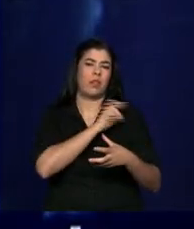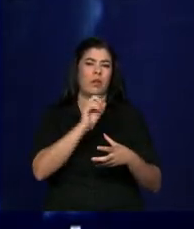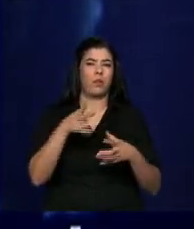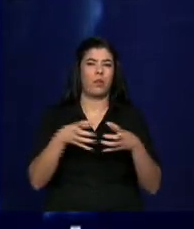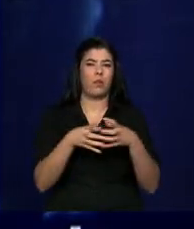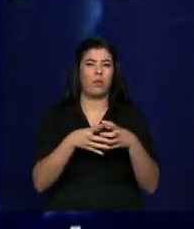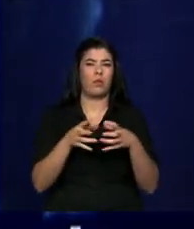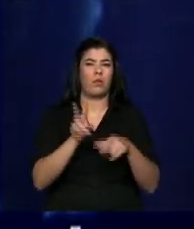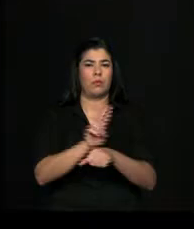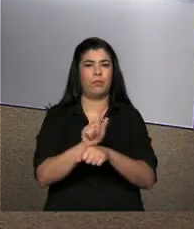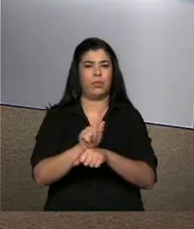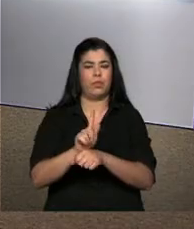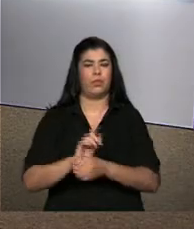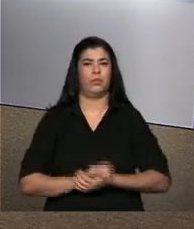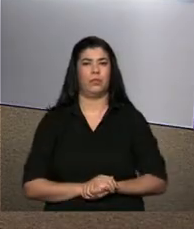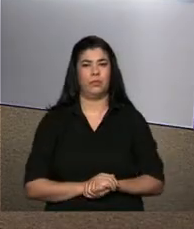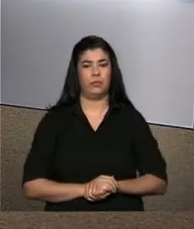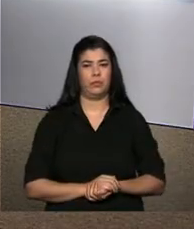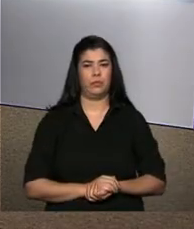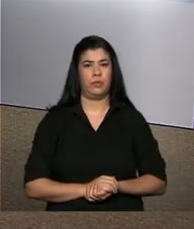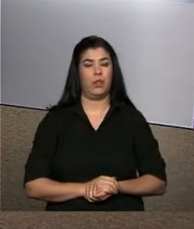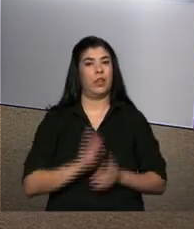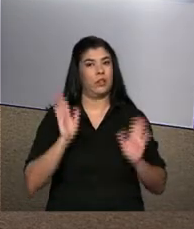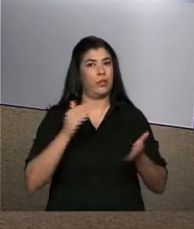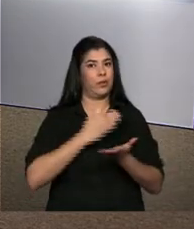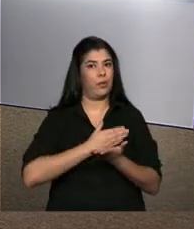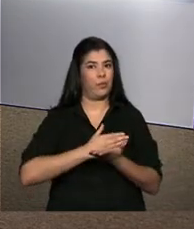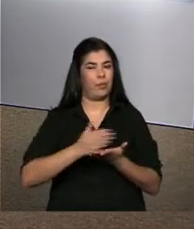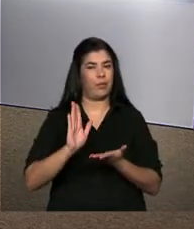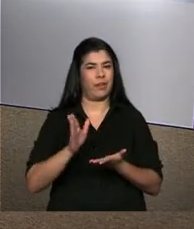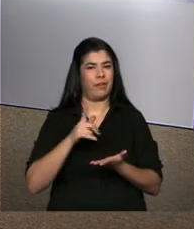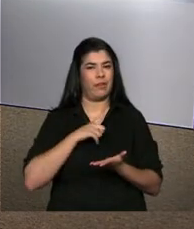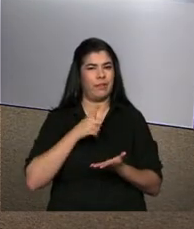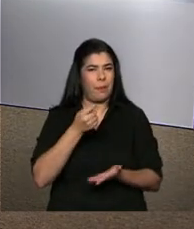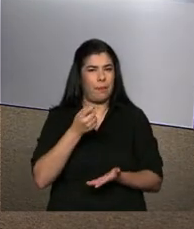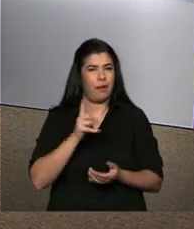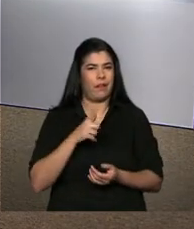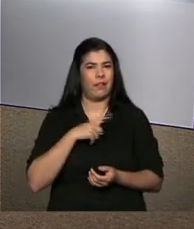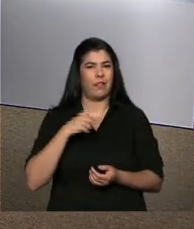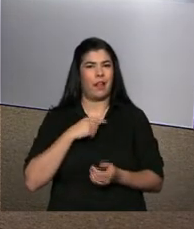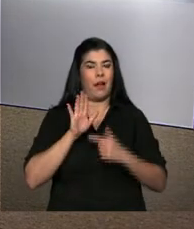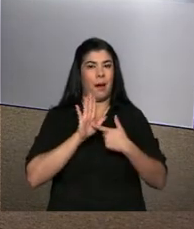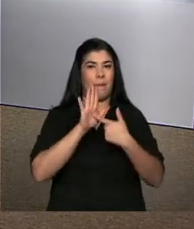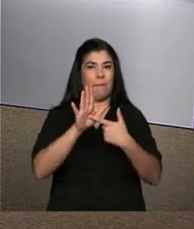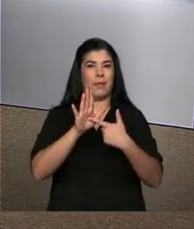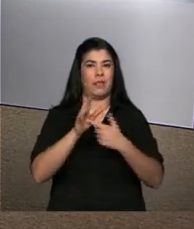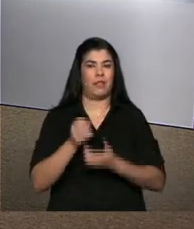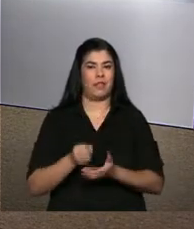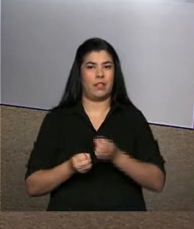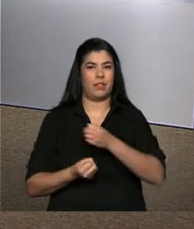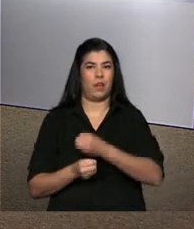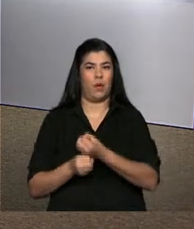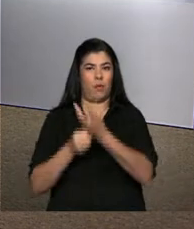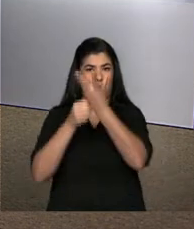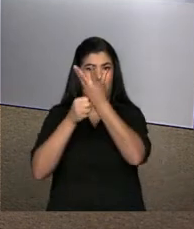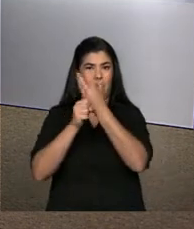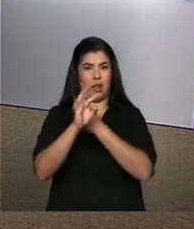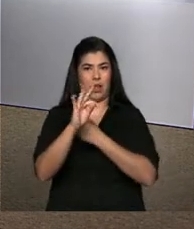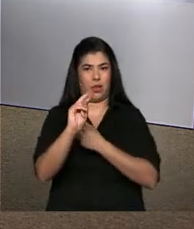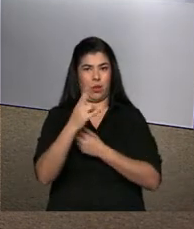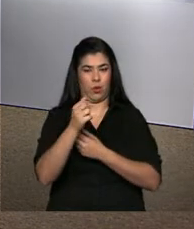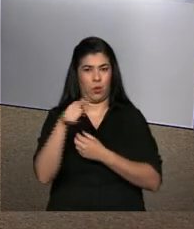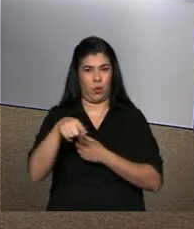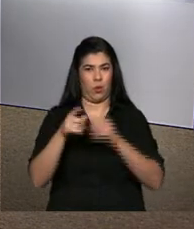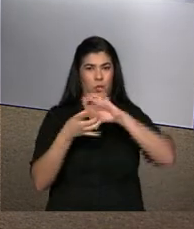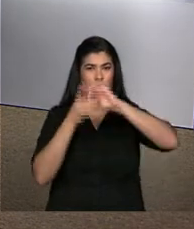nossa equipe gerencial. E começa daqui a pouco a apresentação da tocha olímpica em Brasília. Ao todo, o revezamento